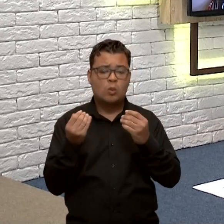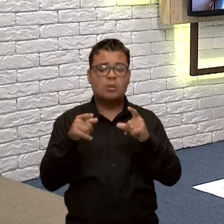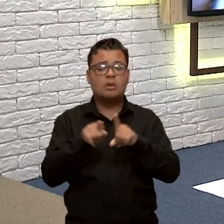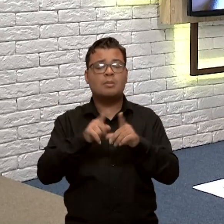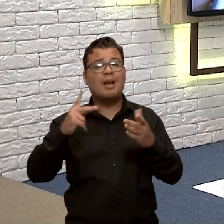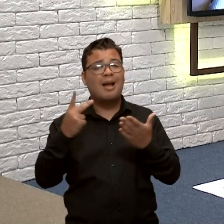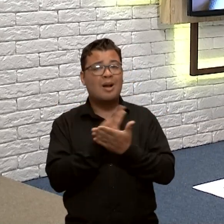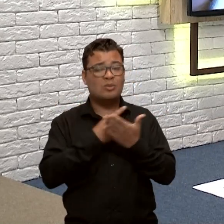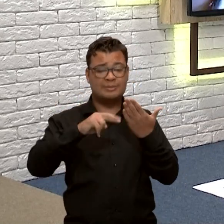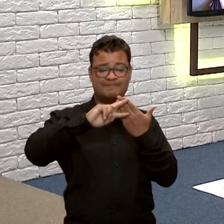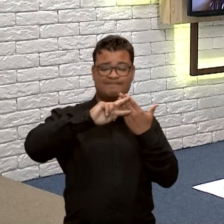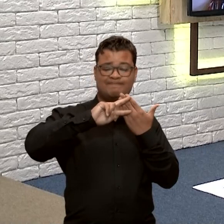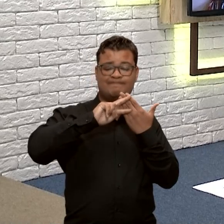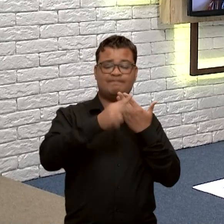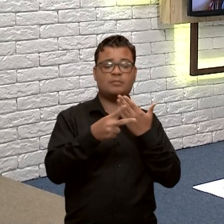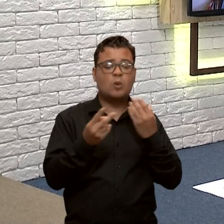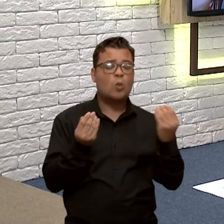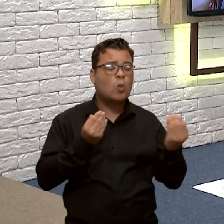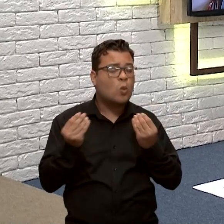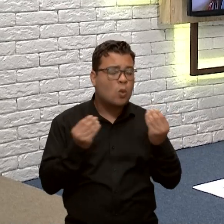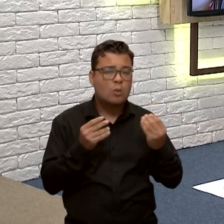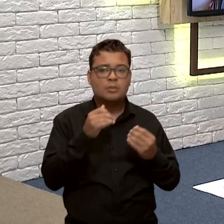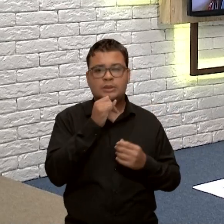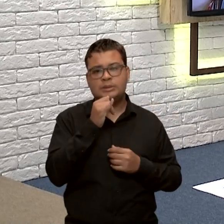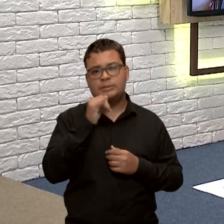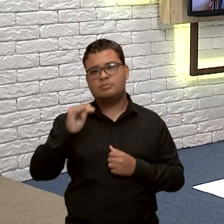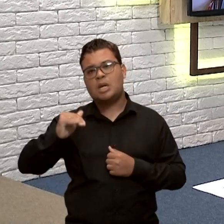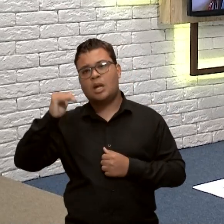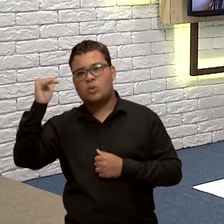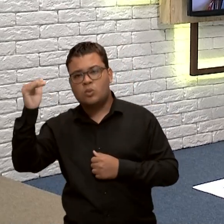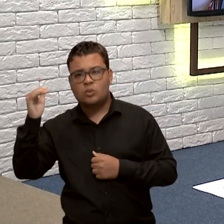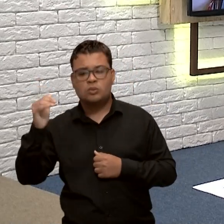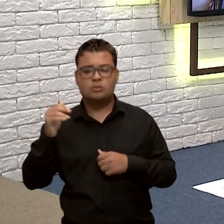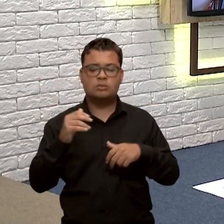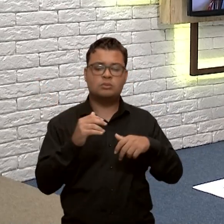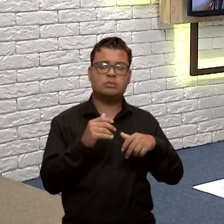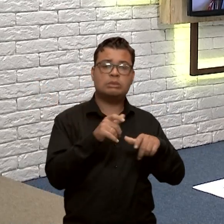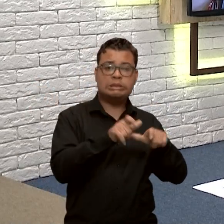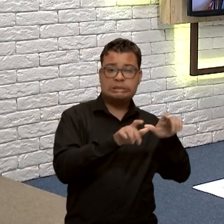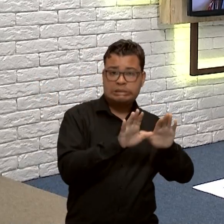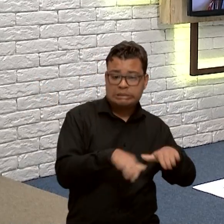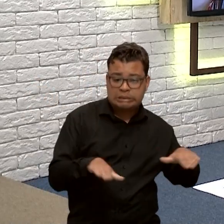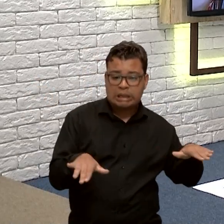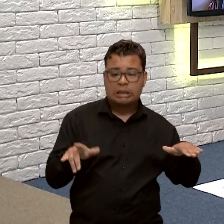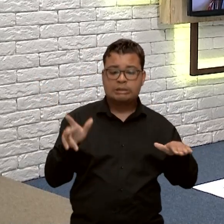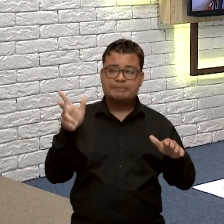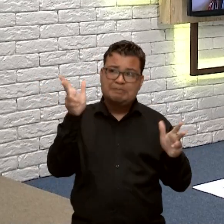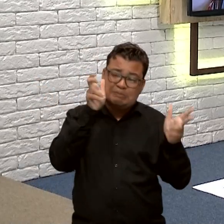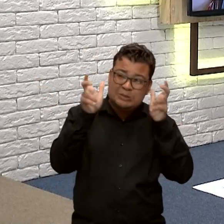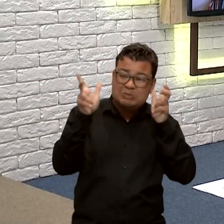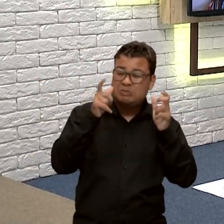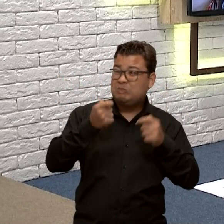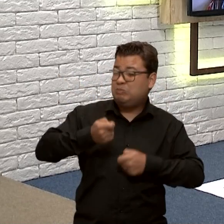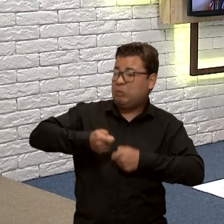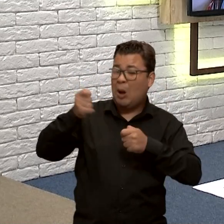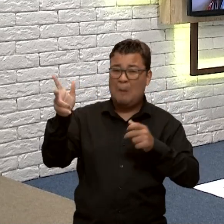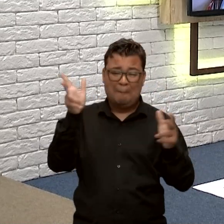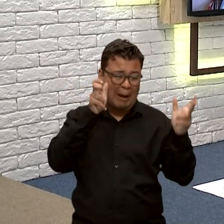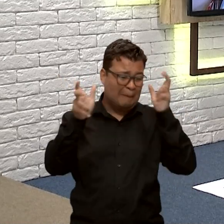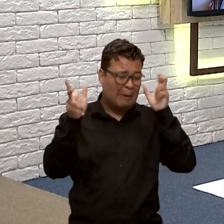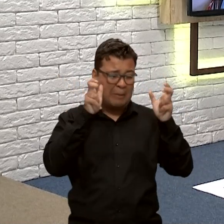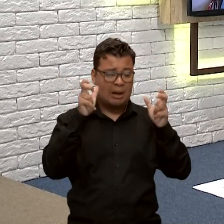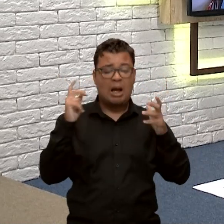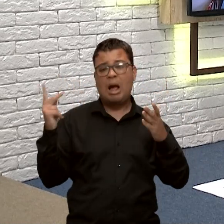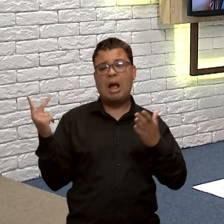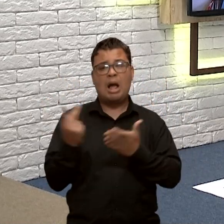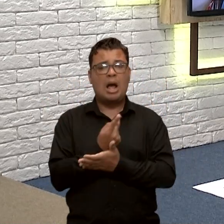consequências, muitas vezes, de um adulto ou uma criança ser exposto a esse tipo de barulho? O que pode causar, né?